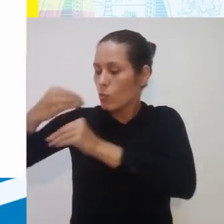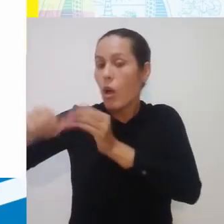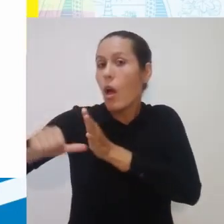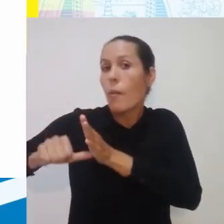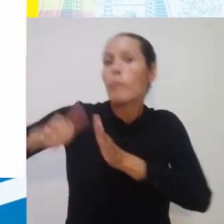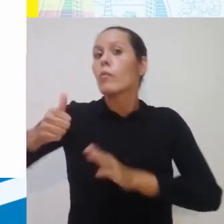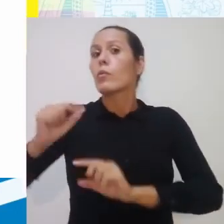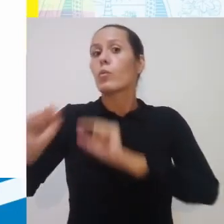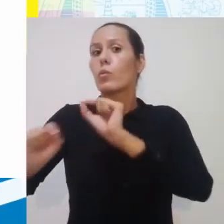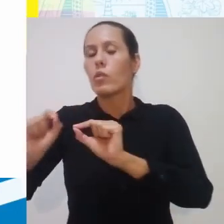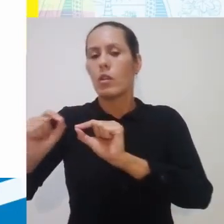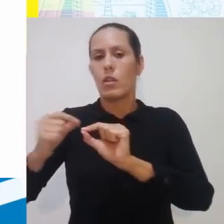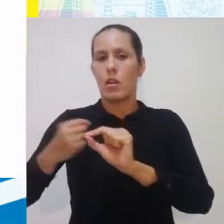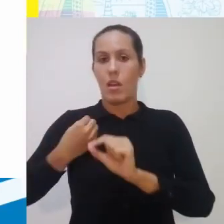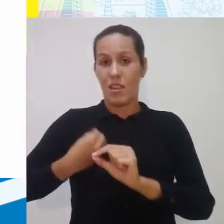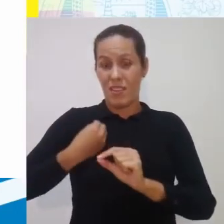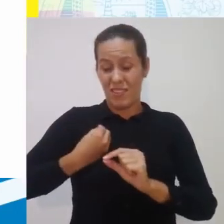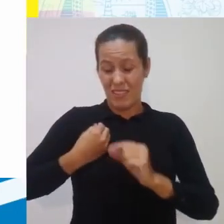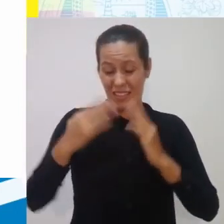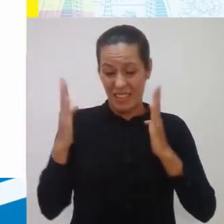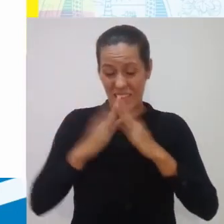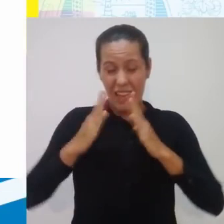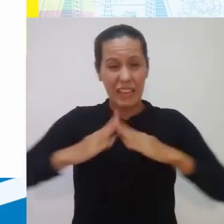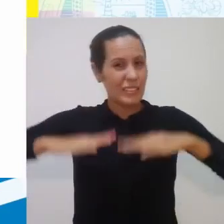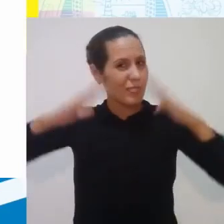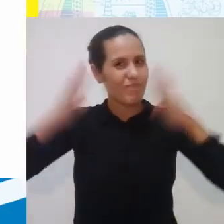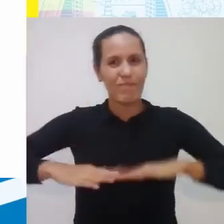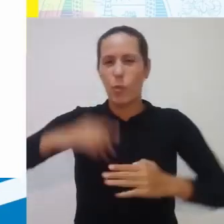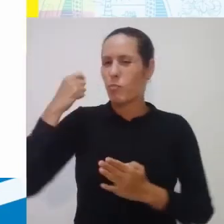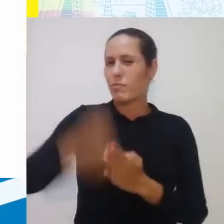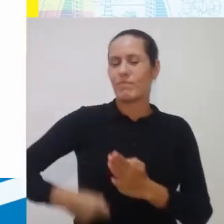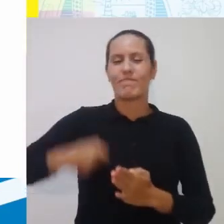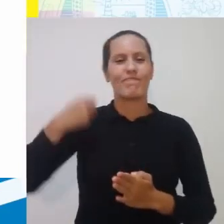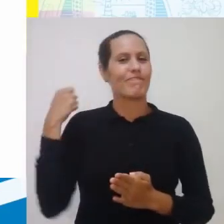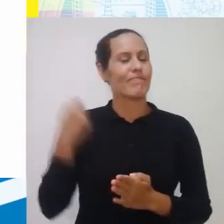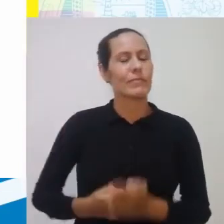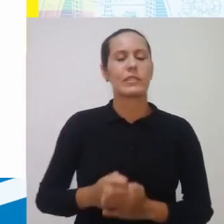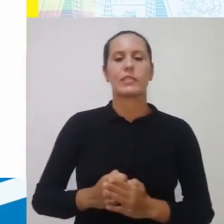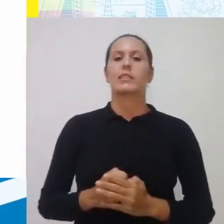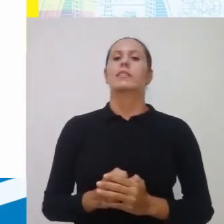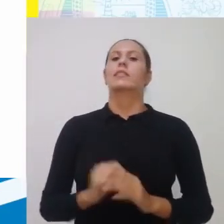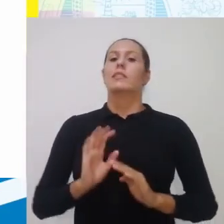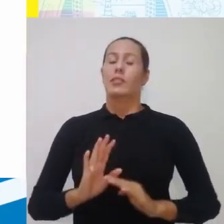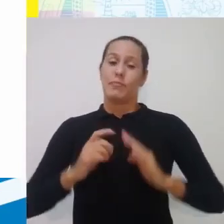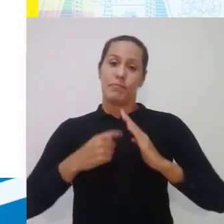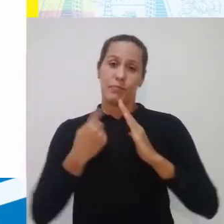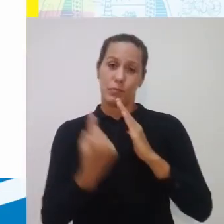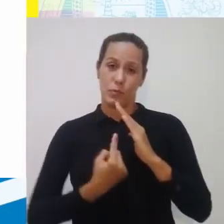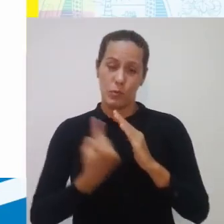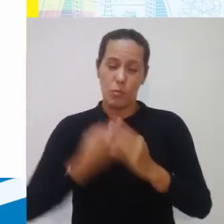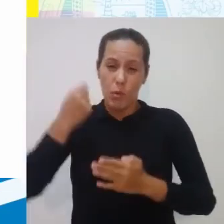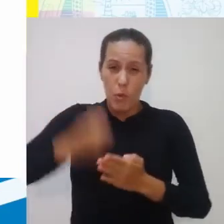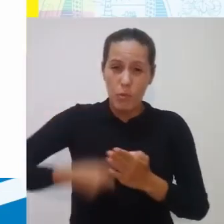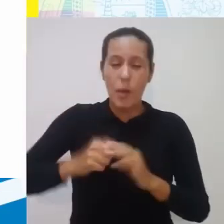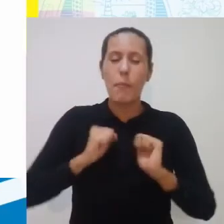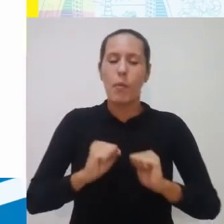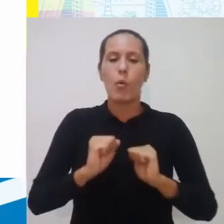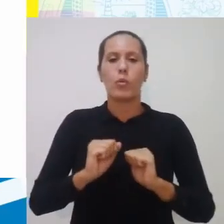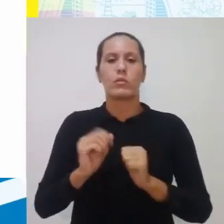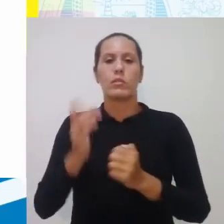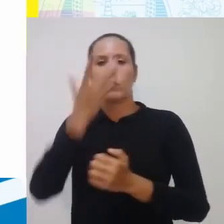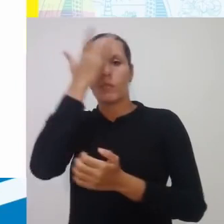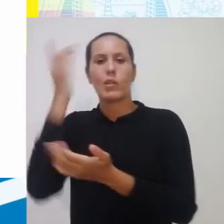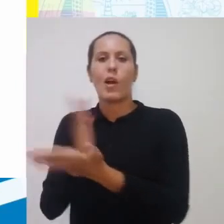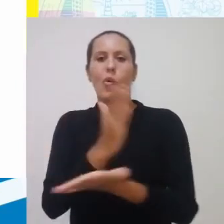inédita para as atuais gerações. Ter de ficar compulsoriamente em casa. O confinamento obrigatório